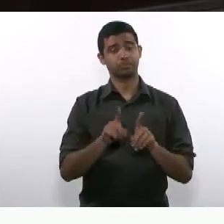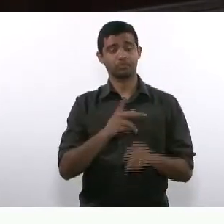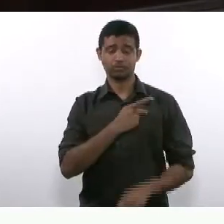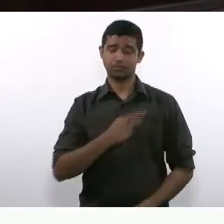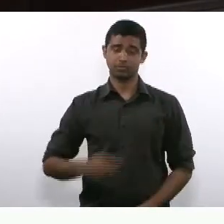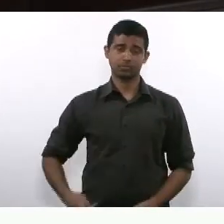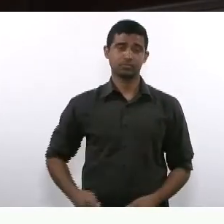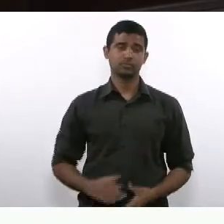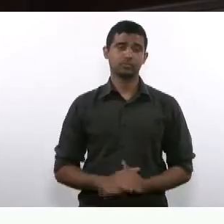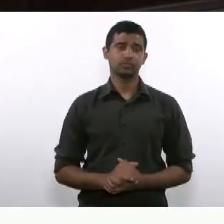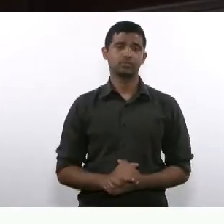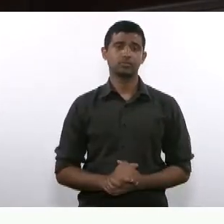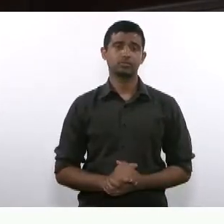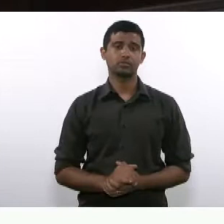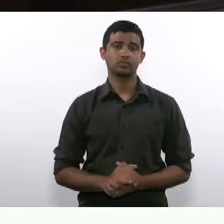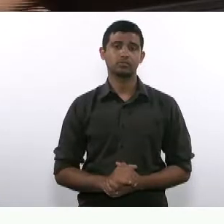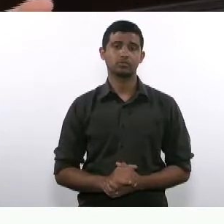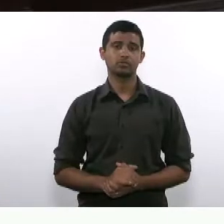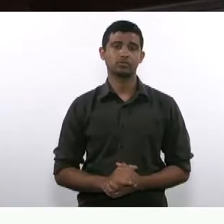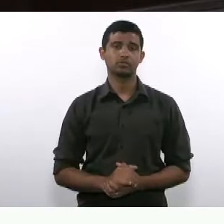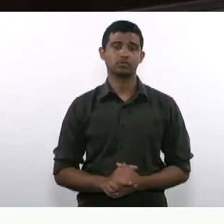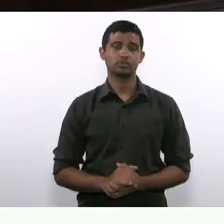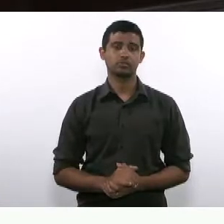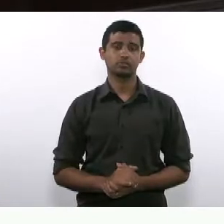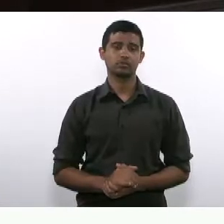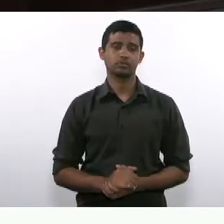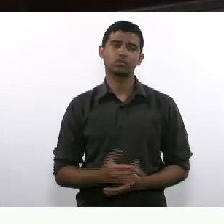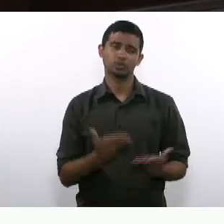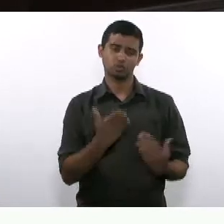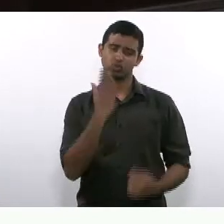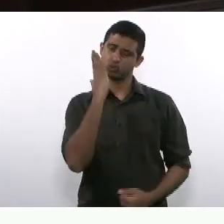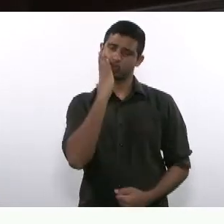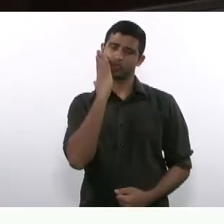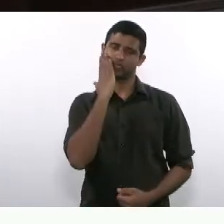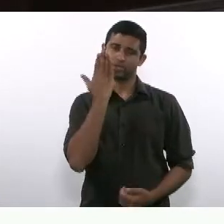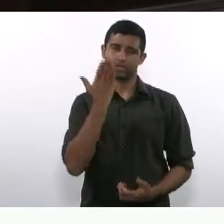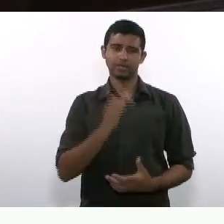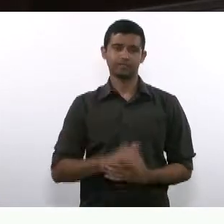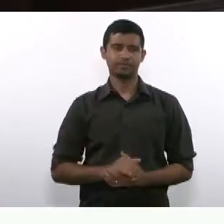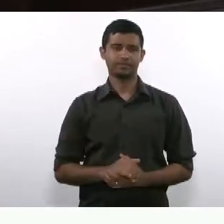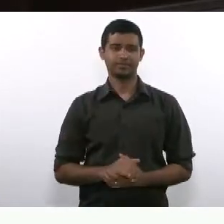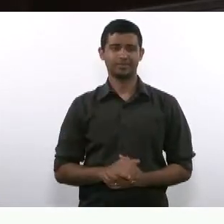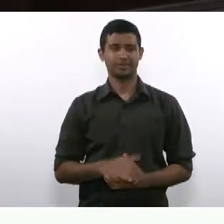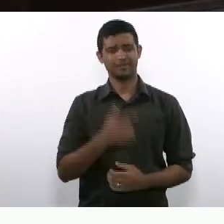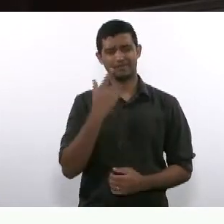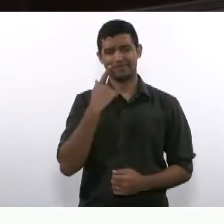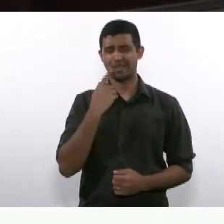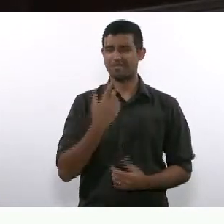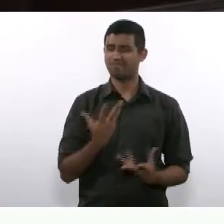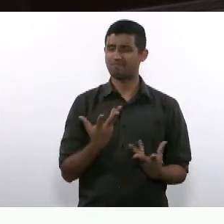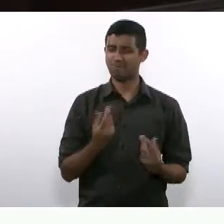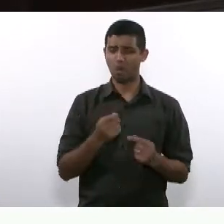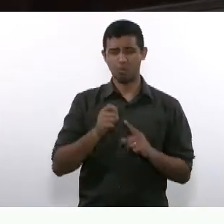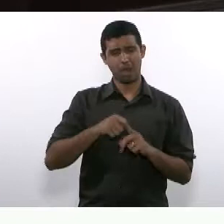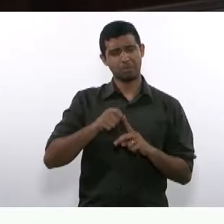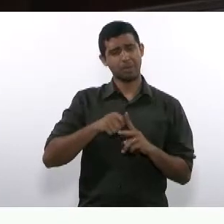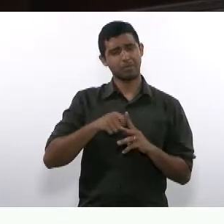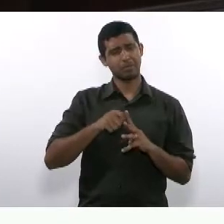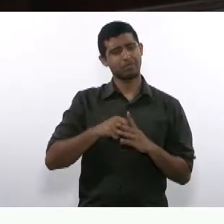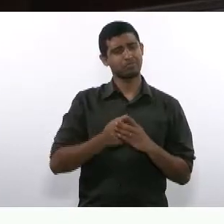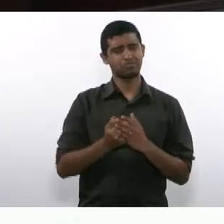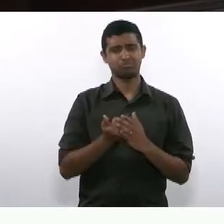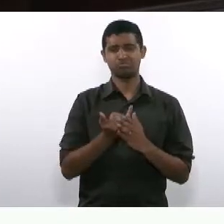presidente, e Vossa Excelência sabe disso, há meses que eu peço